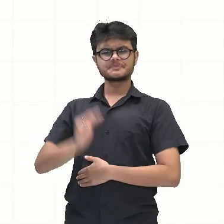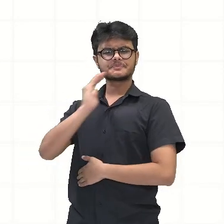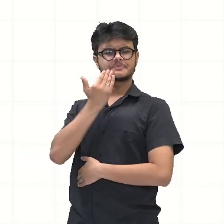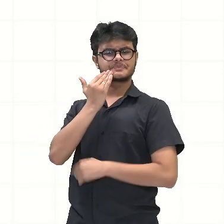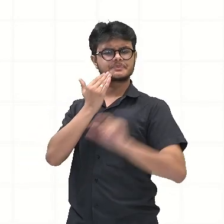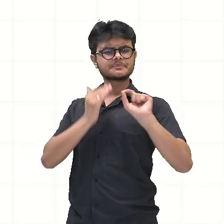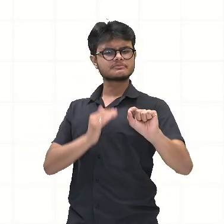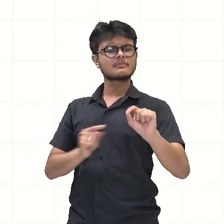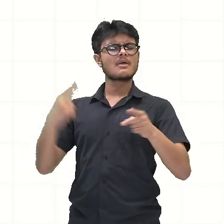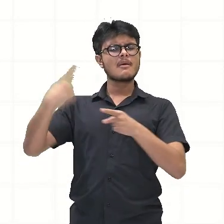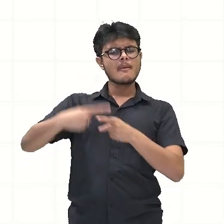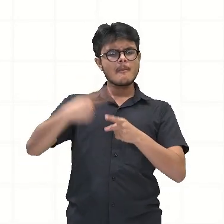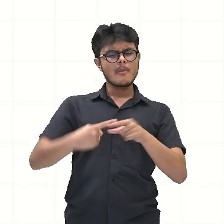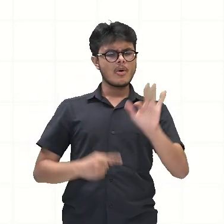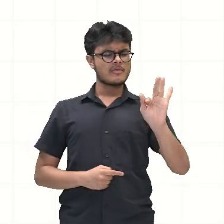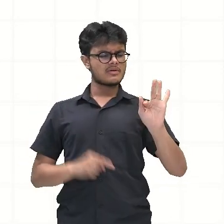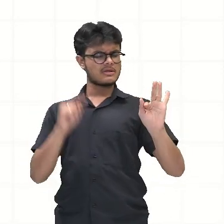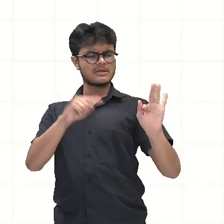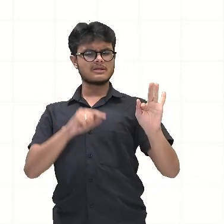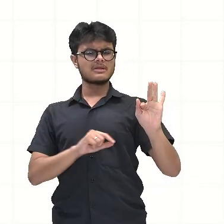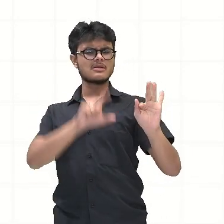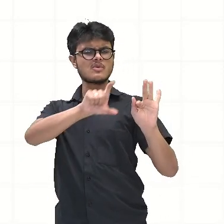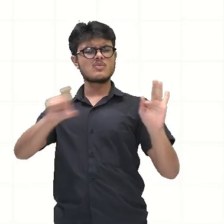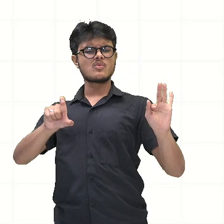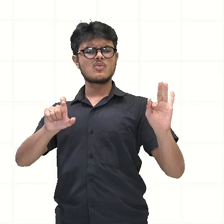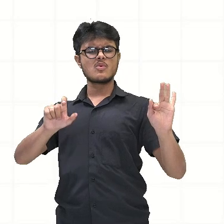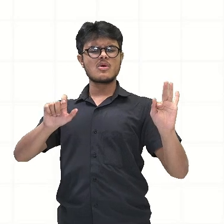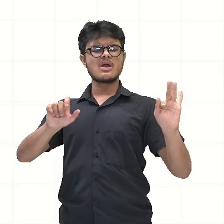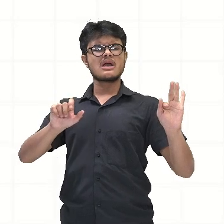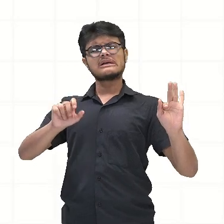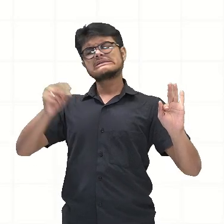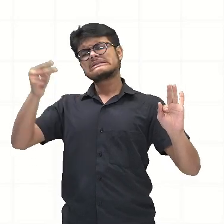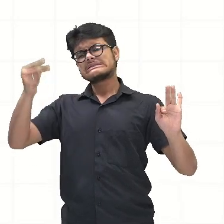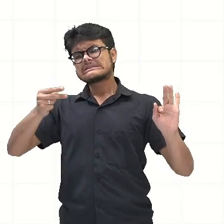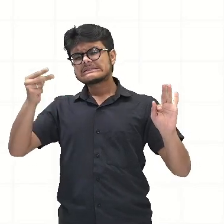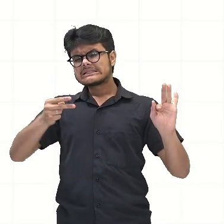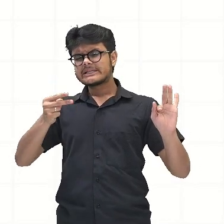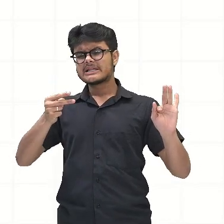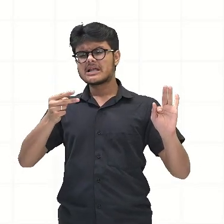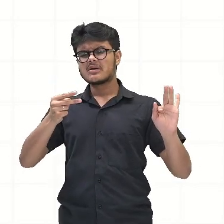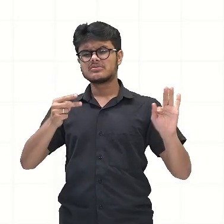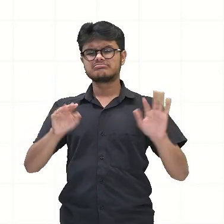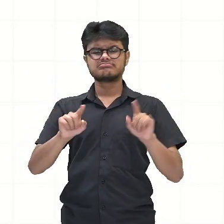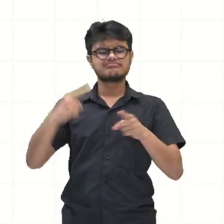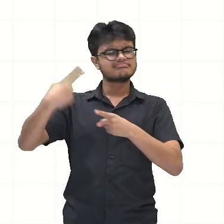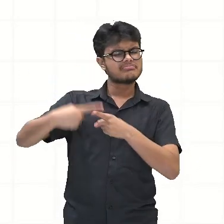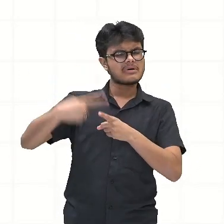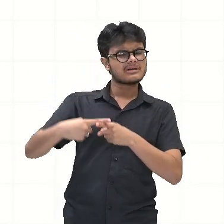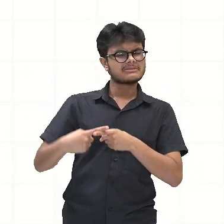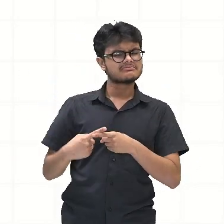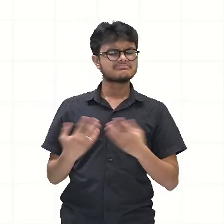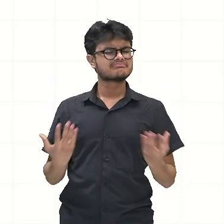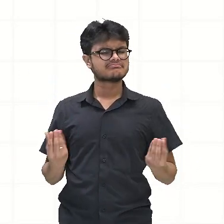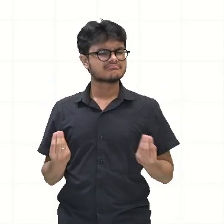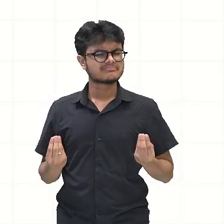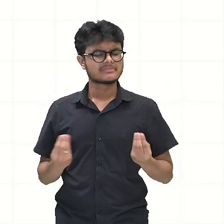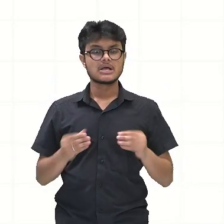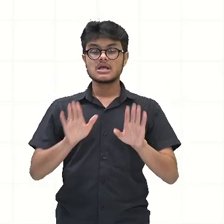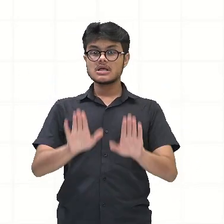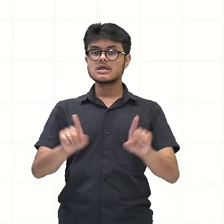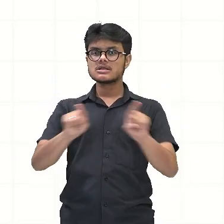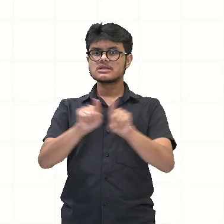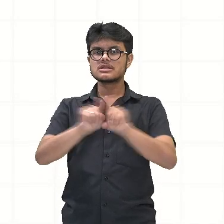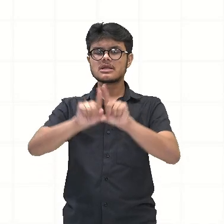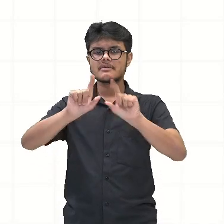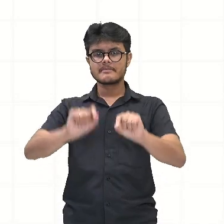que essa função recebe o nome de função do segundo grau? Porque também pode ser chamada de